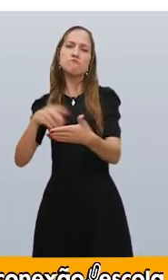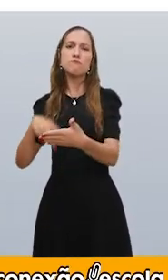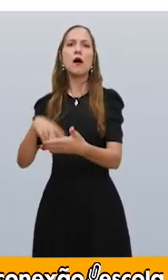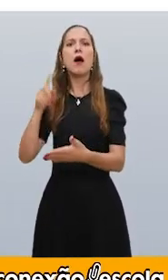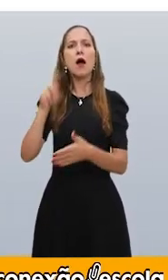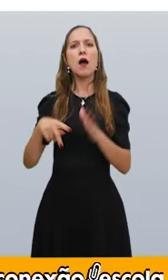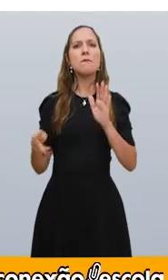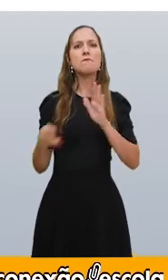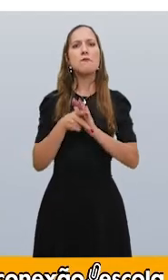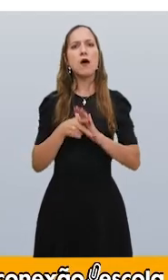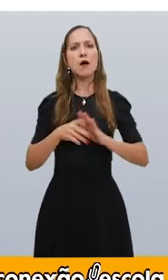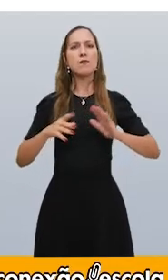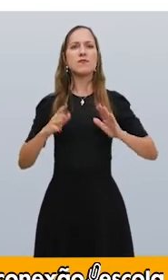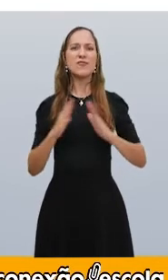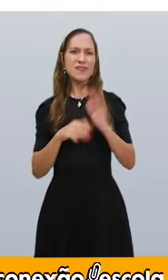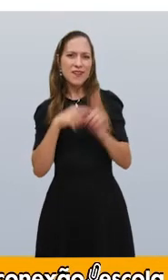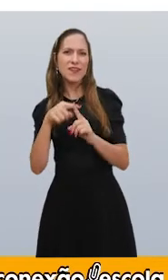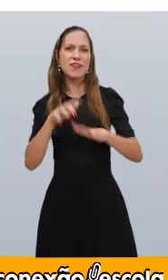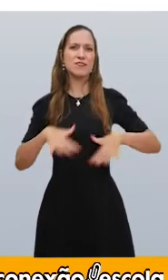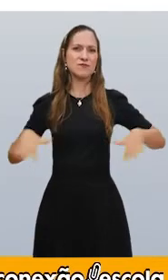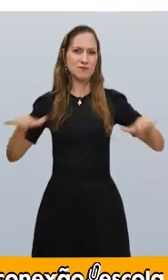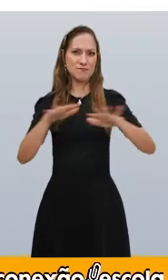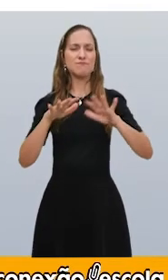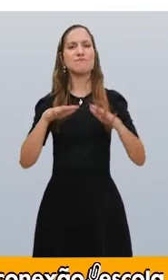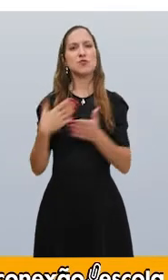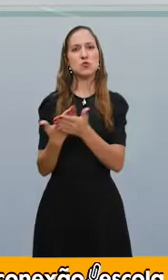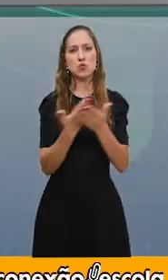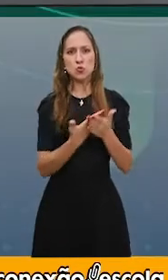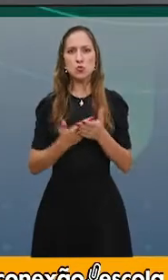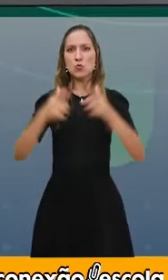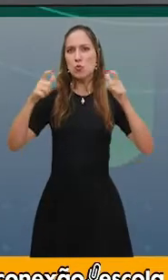refeitórios dos conventos.